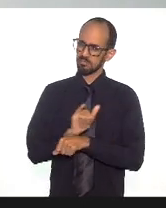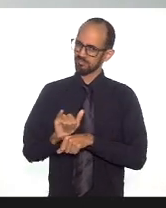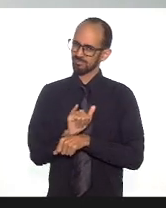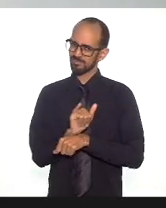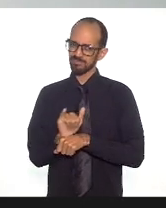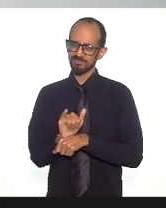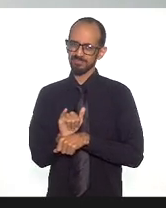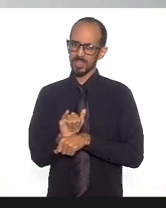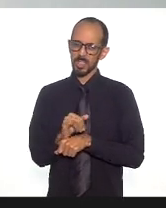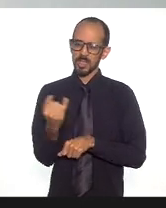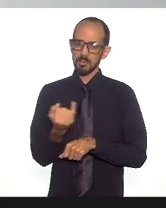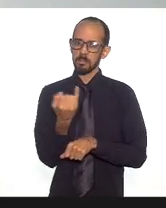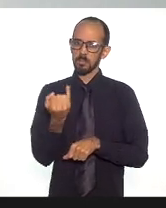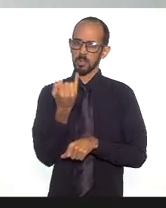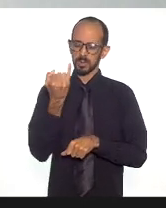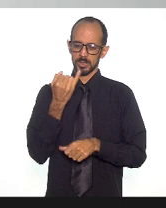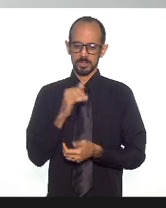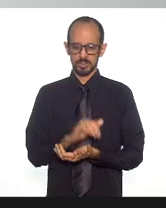fundamentais,